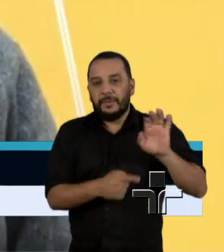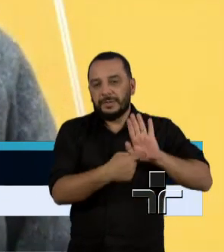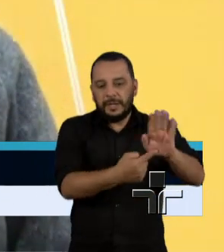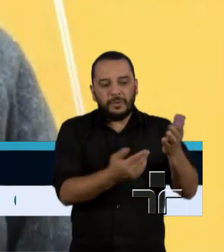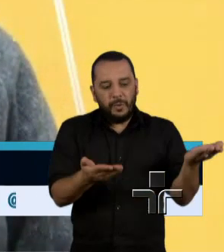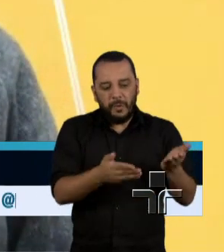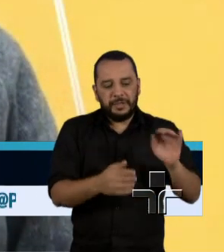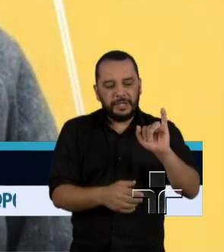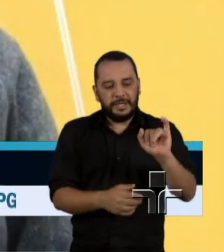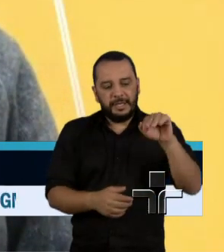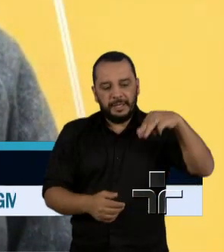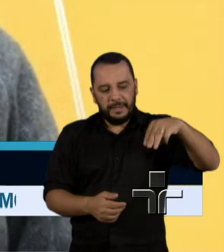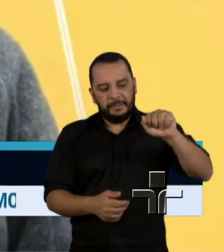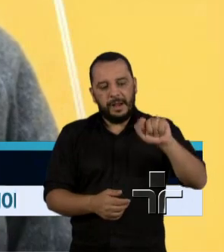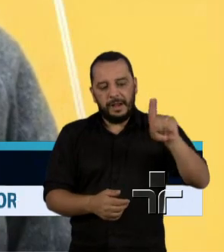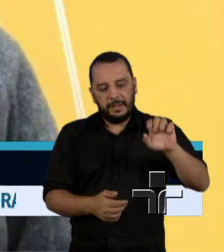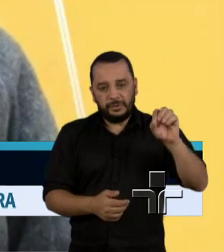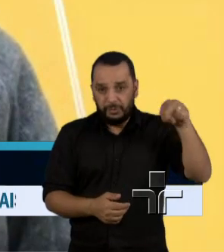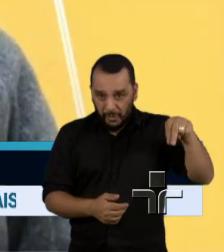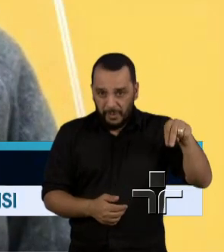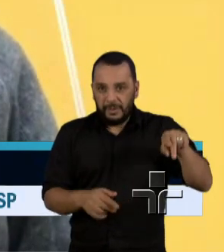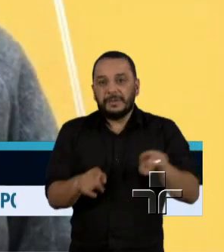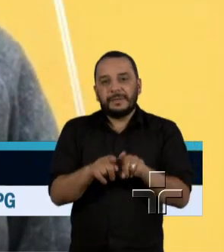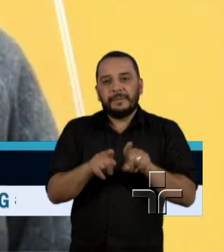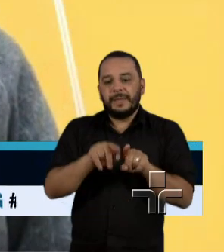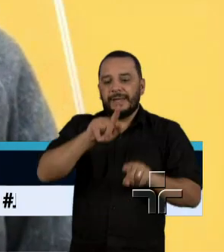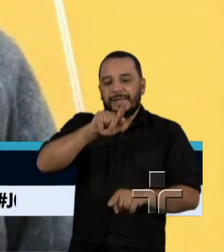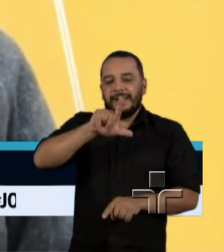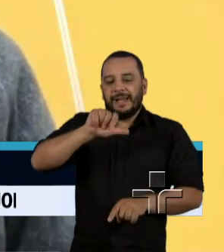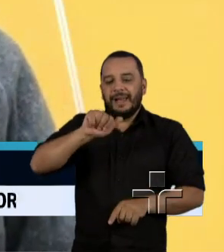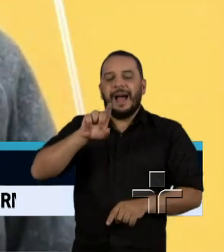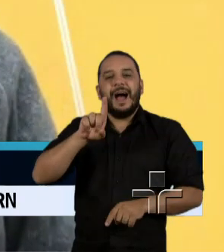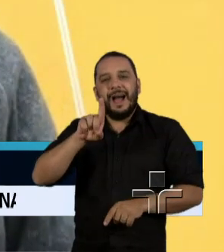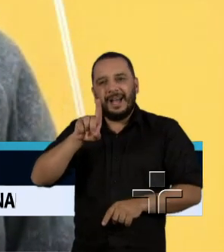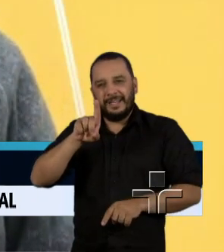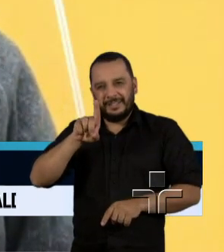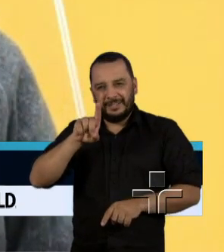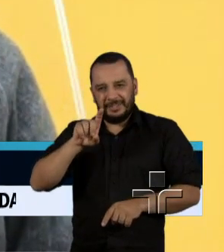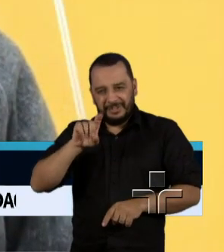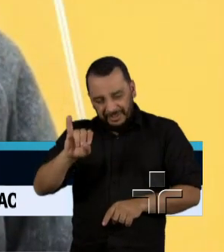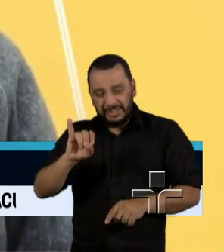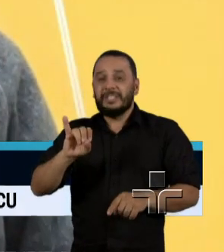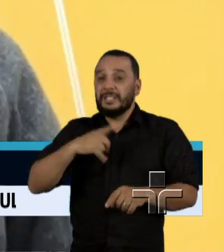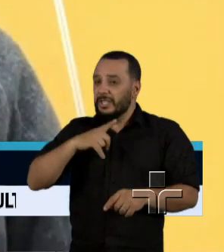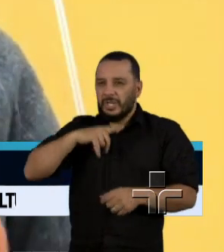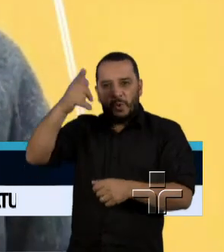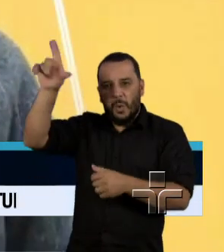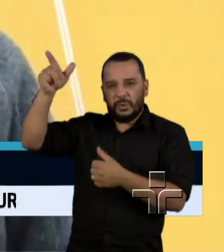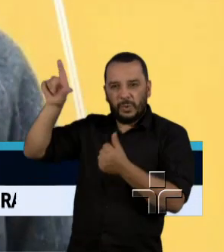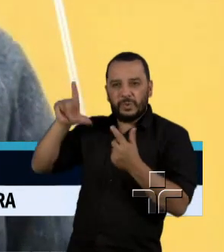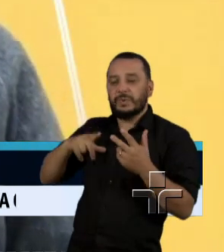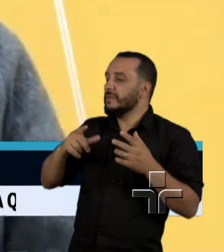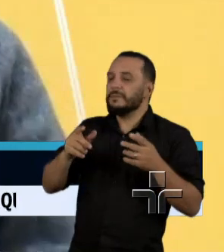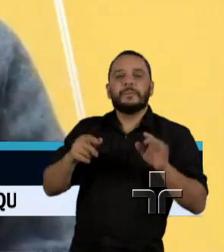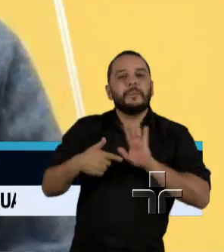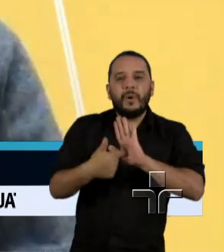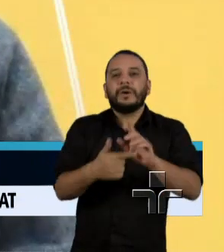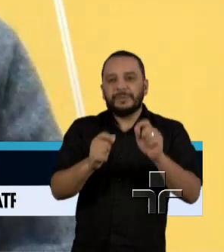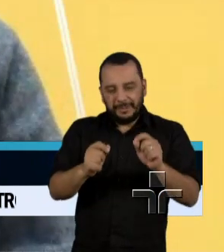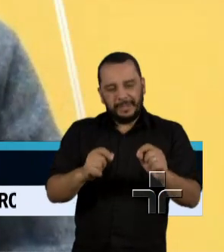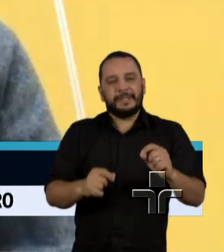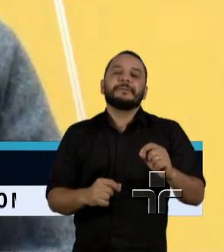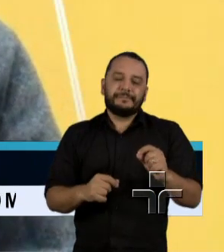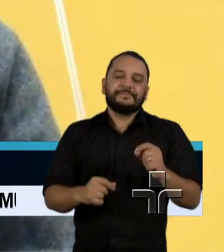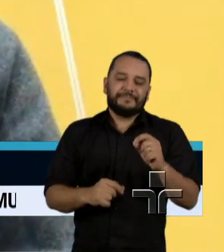e outros sistemas internacionais, como o GLAD e outros, eles estão apontando a mesma tendência. O desmatamento